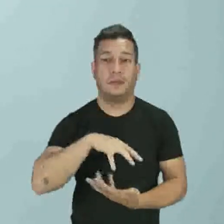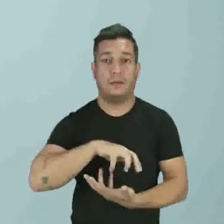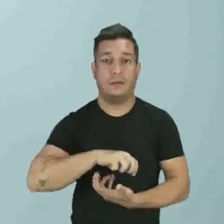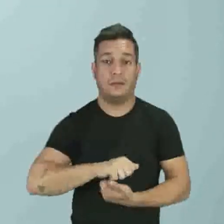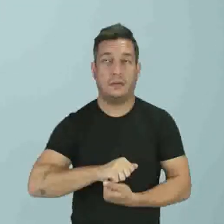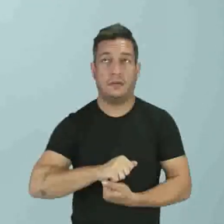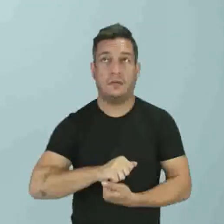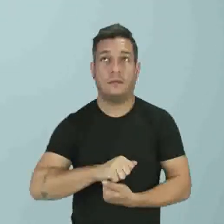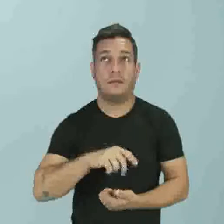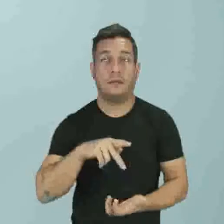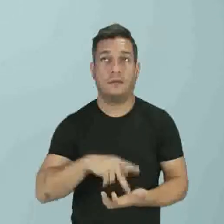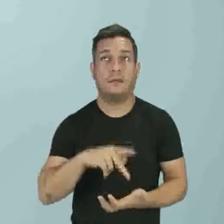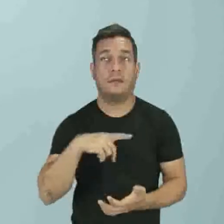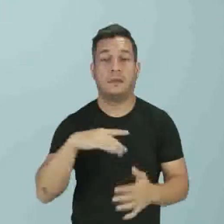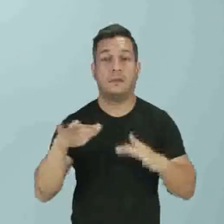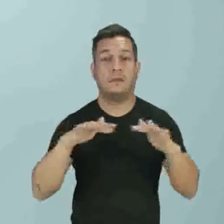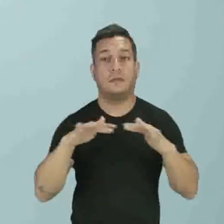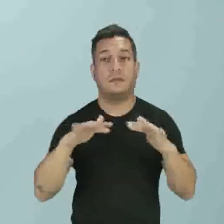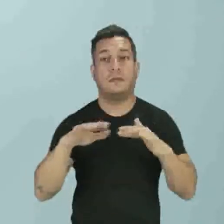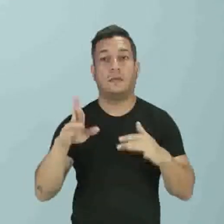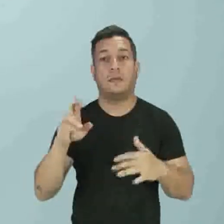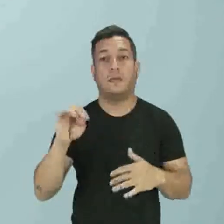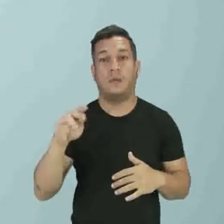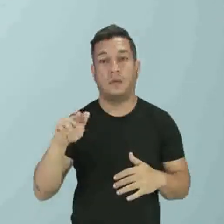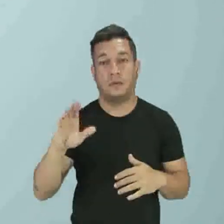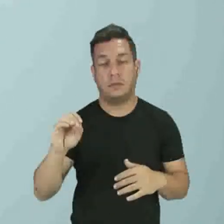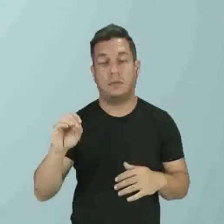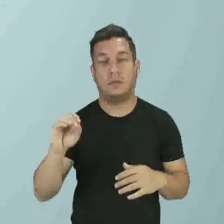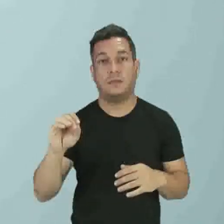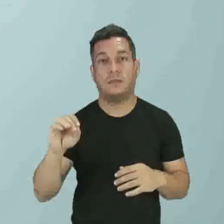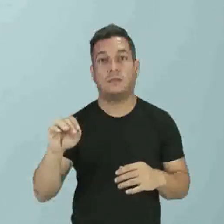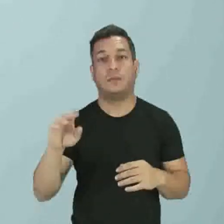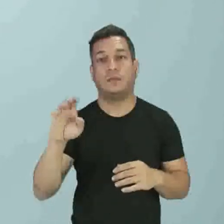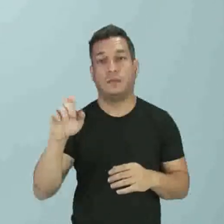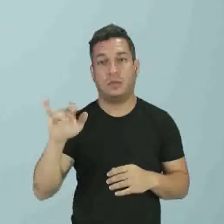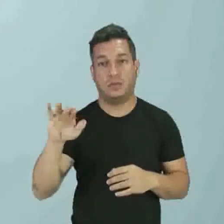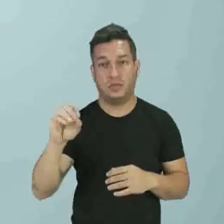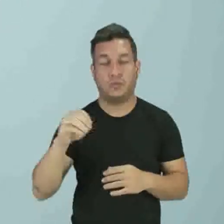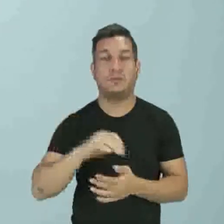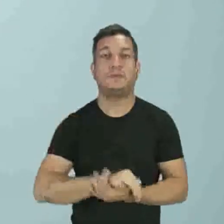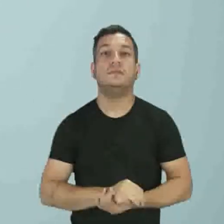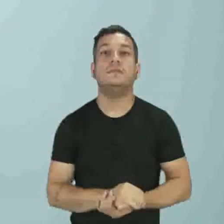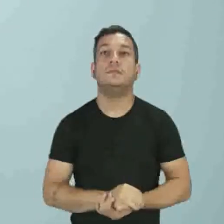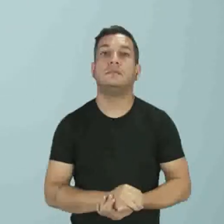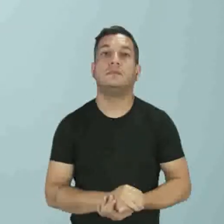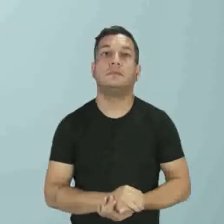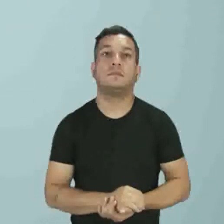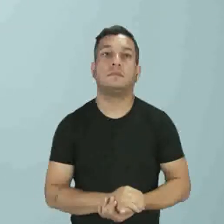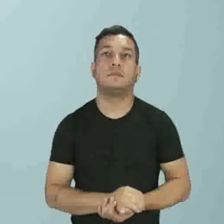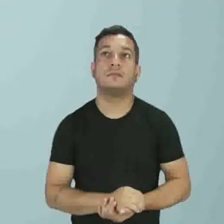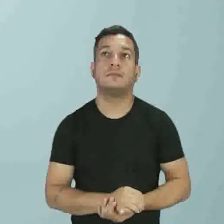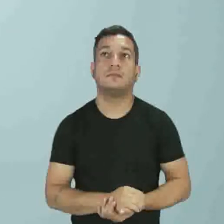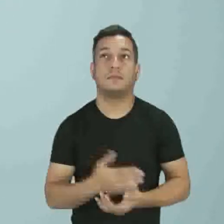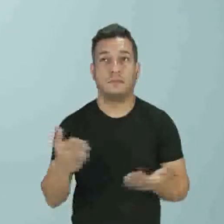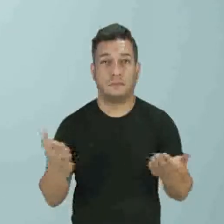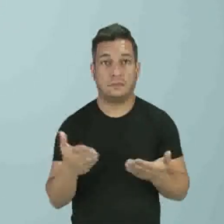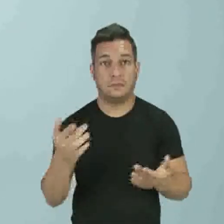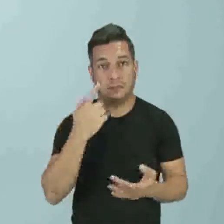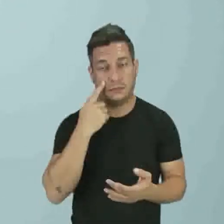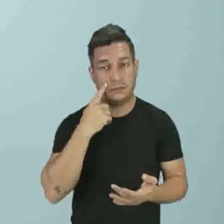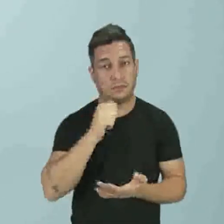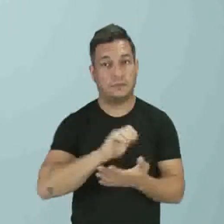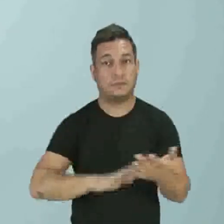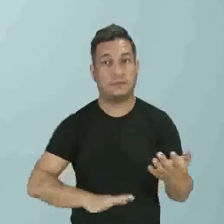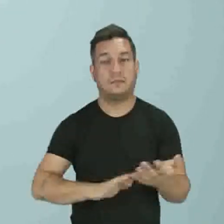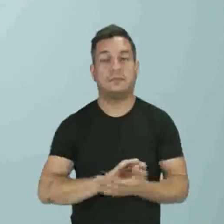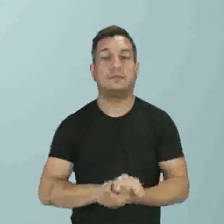Terra, de fato, ela tem um movimento de rotação em torno do seu próprio eixo, certo? Vamos agora, então, para o